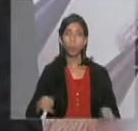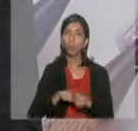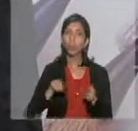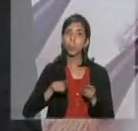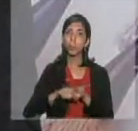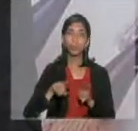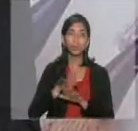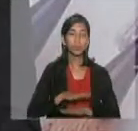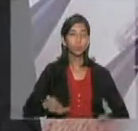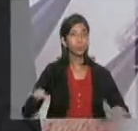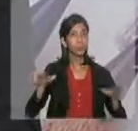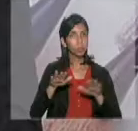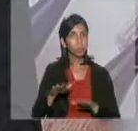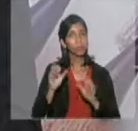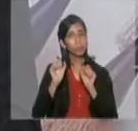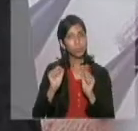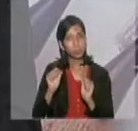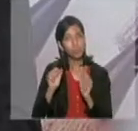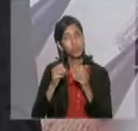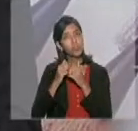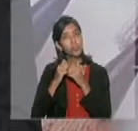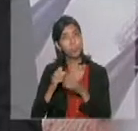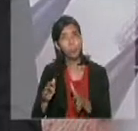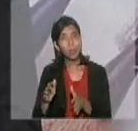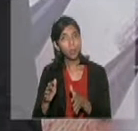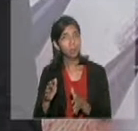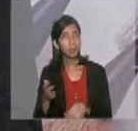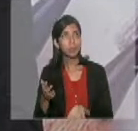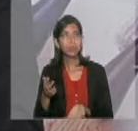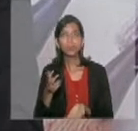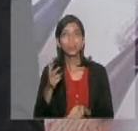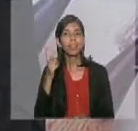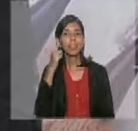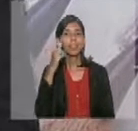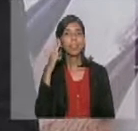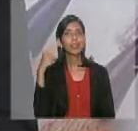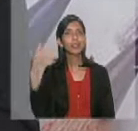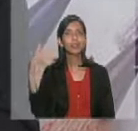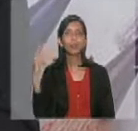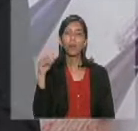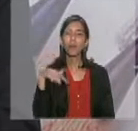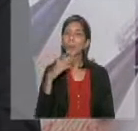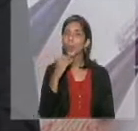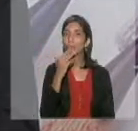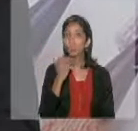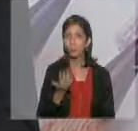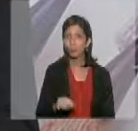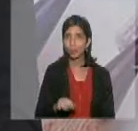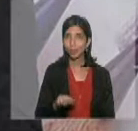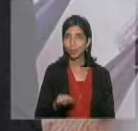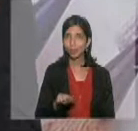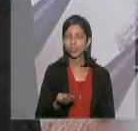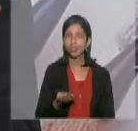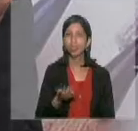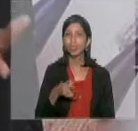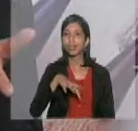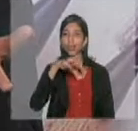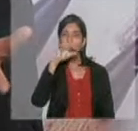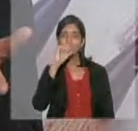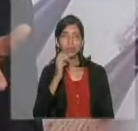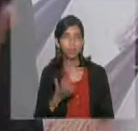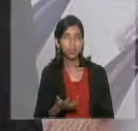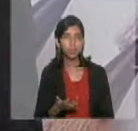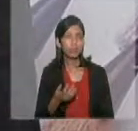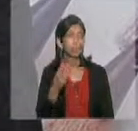e do mundo, podem já começar nessa coisa tão natural que é a alimentação, como é a respiração,